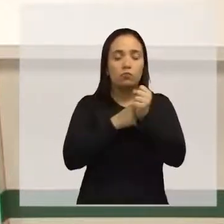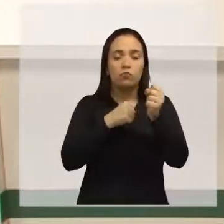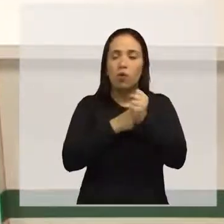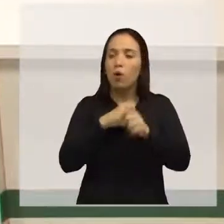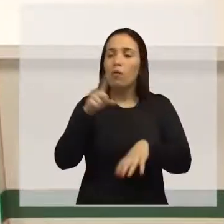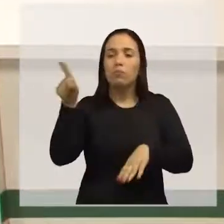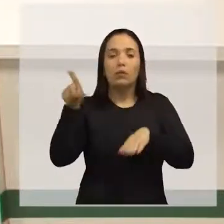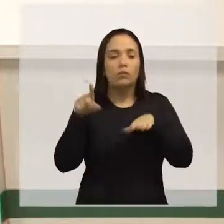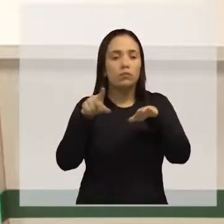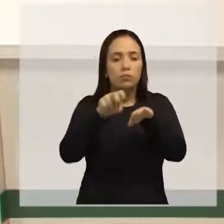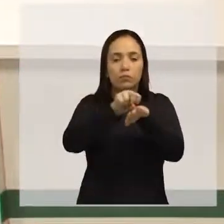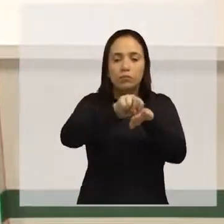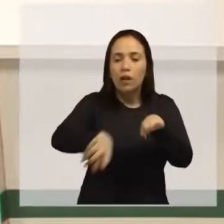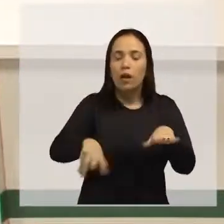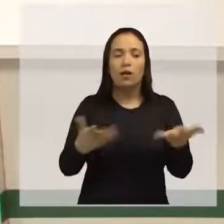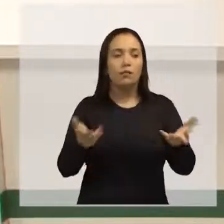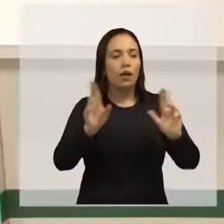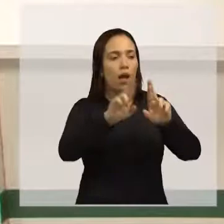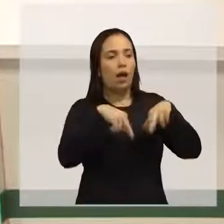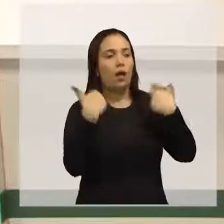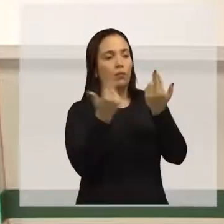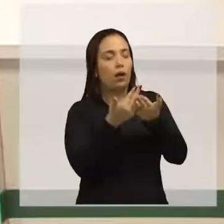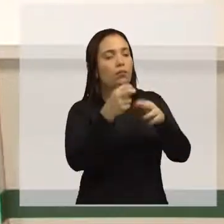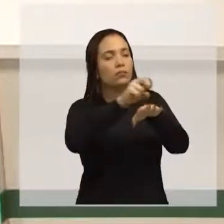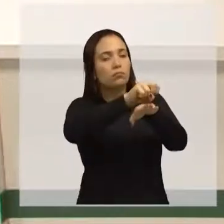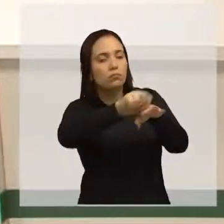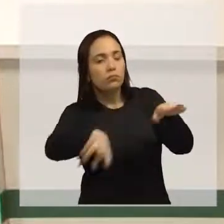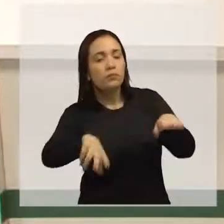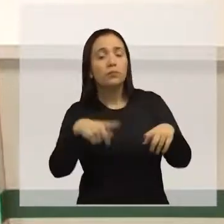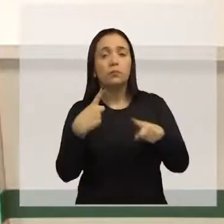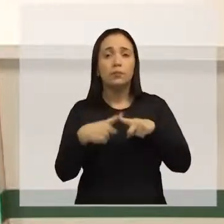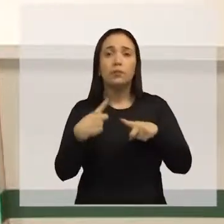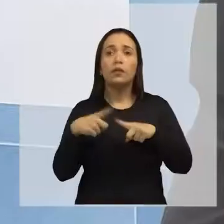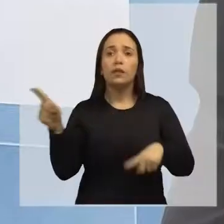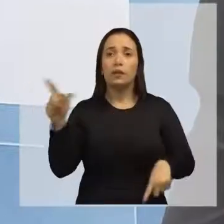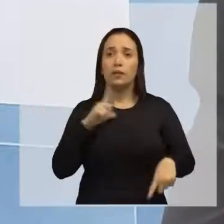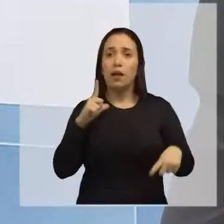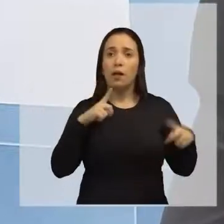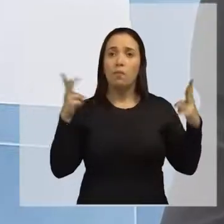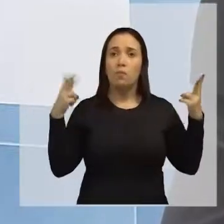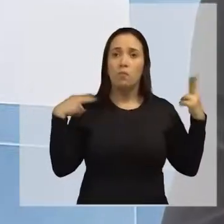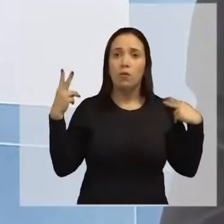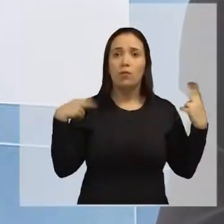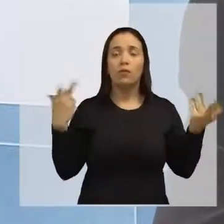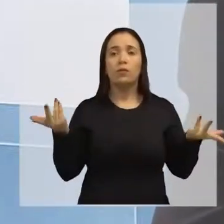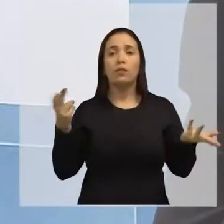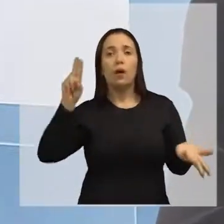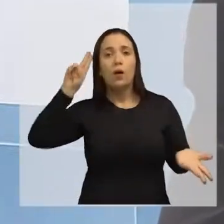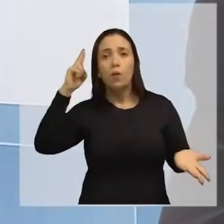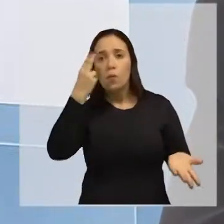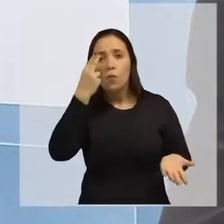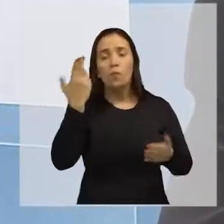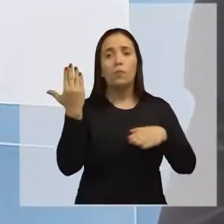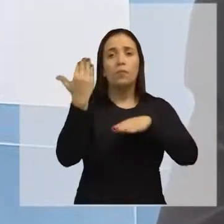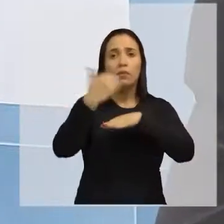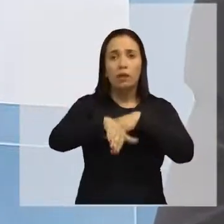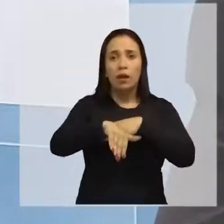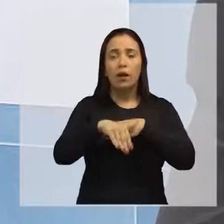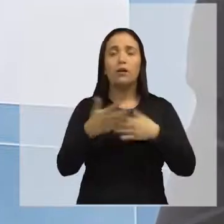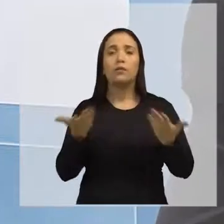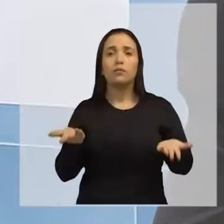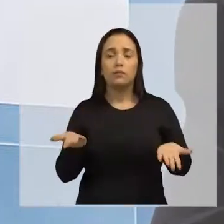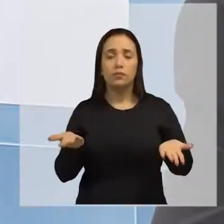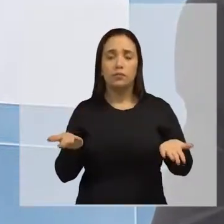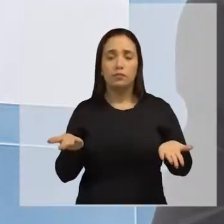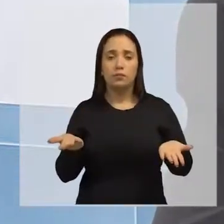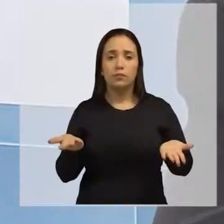Chegar numa reunião, eu desço na porta. Porque ele sempre tem motorista. Ou então táxi, ou tem um Uber, então ele sempre tem motorista. Aplicativo. E